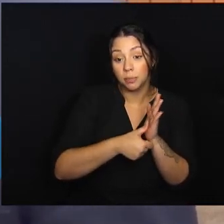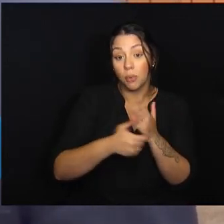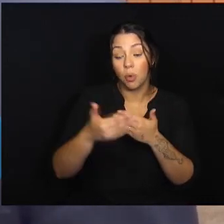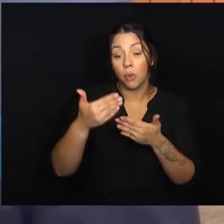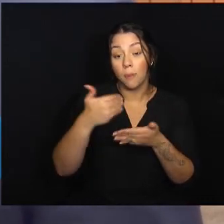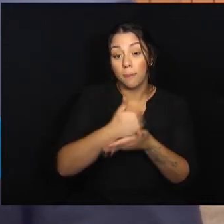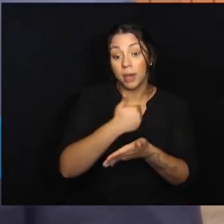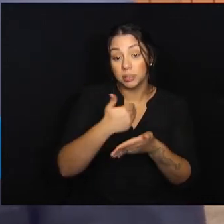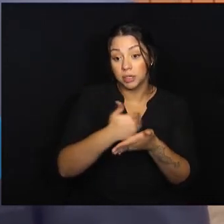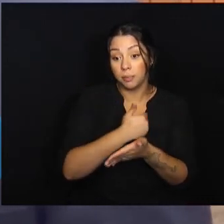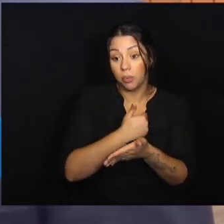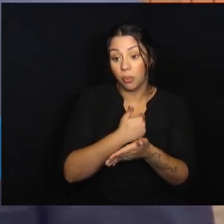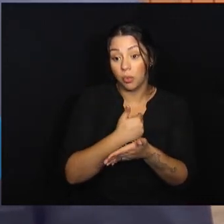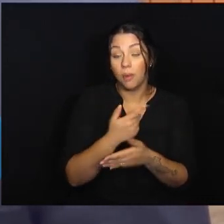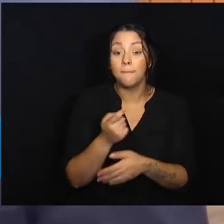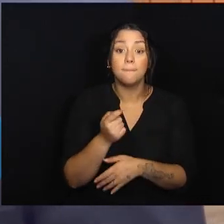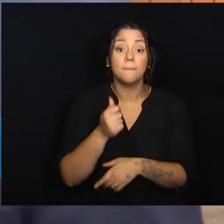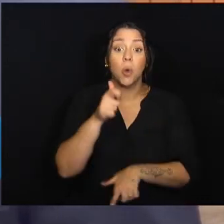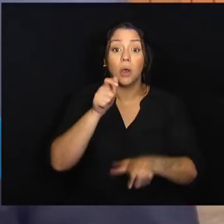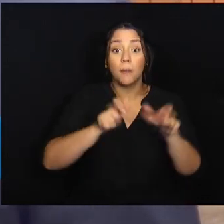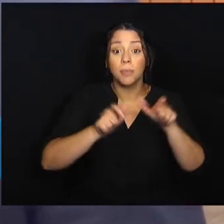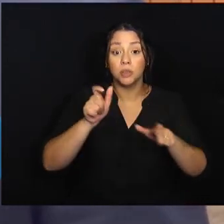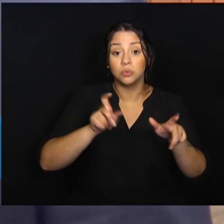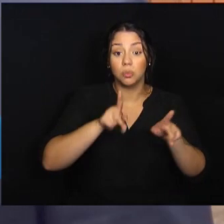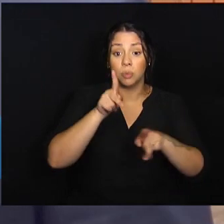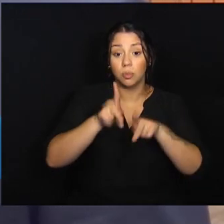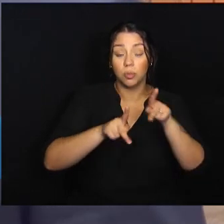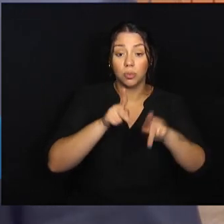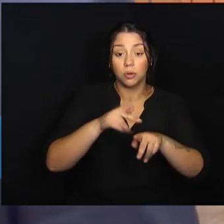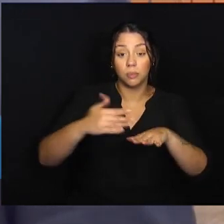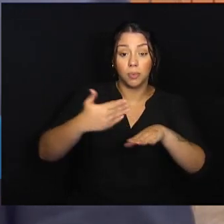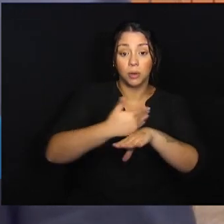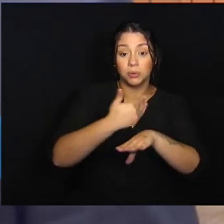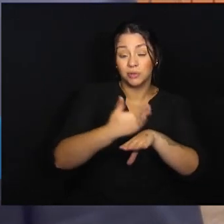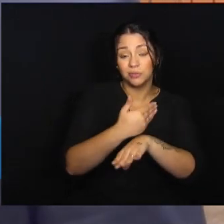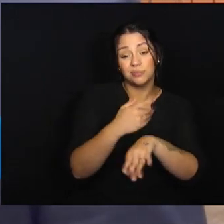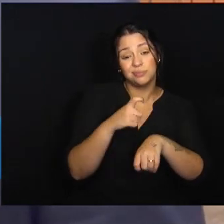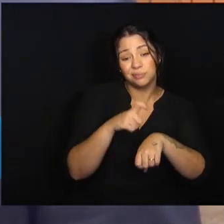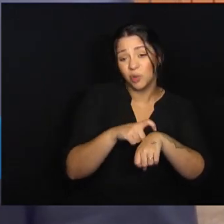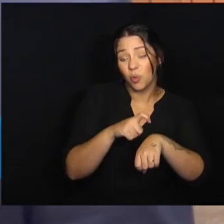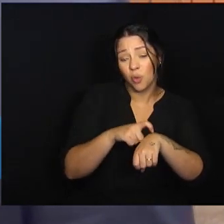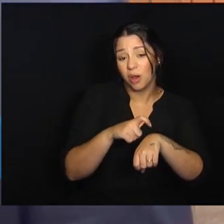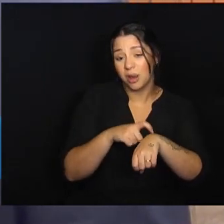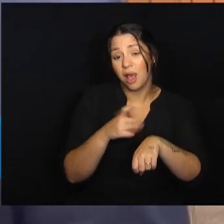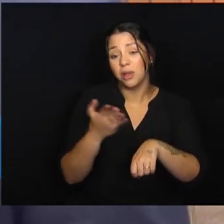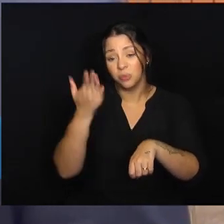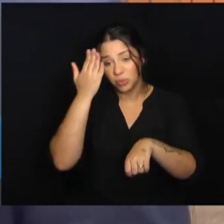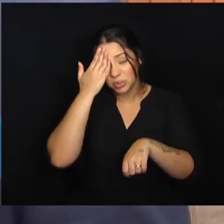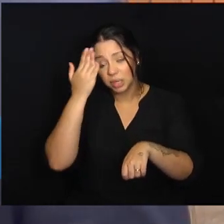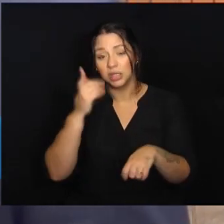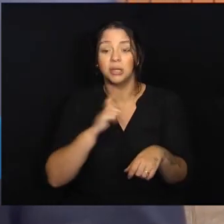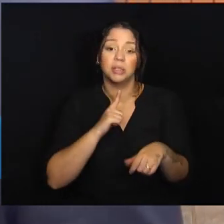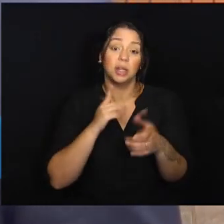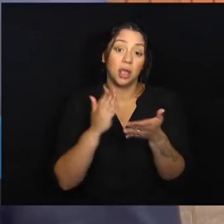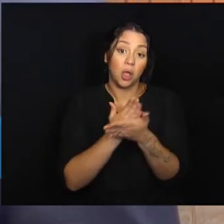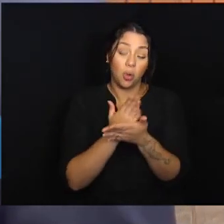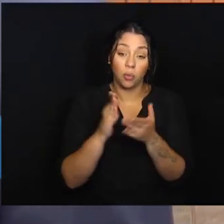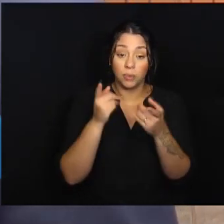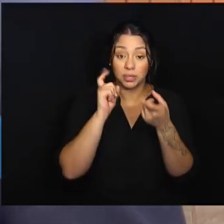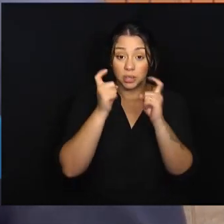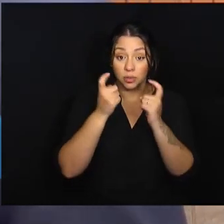da sociedade. Então, por exemplo, por conta do horário, eu sei que existem algumas reuniões de alguns conselhos que são no